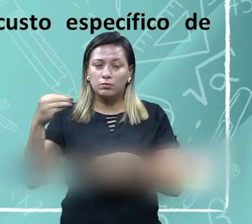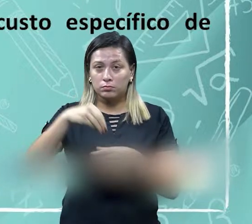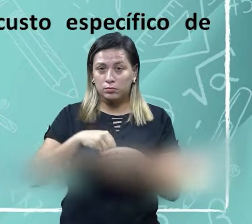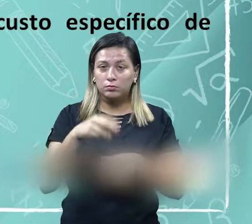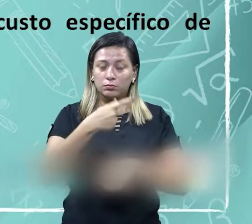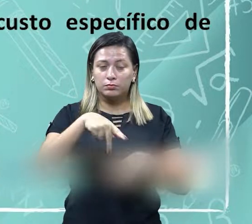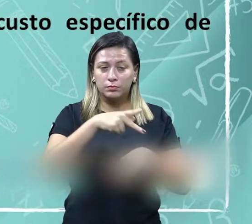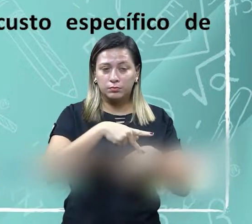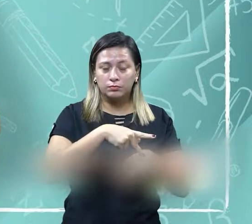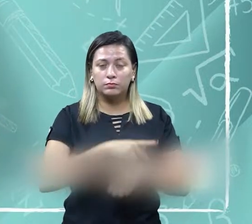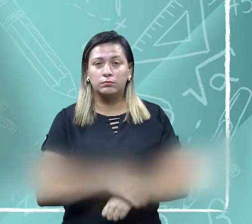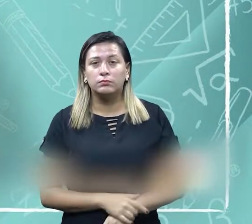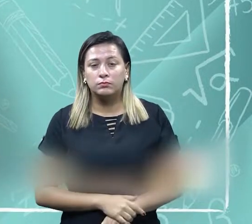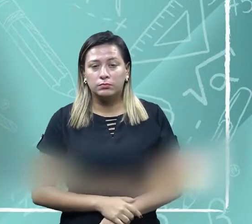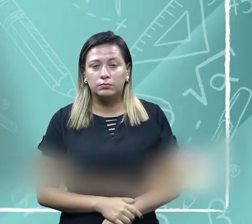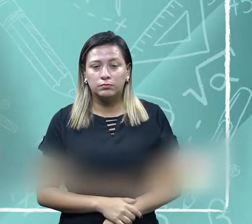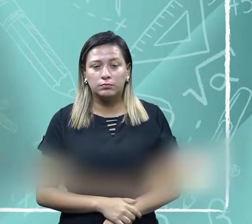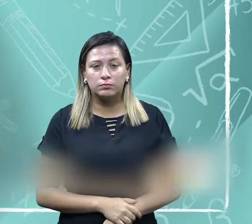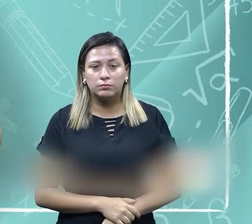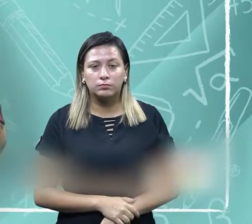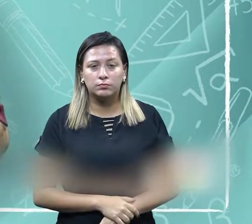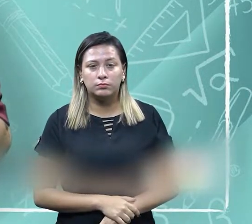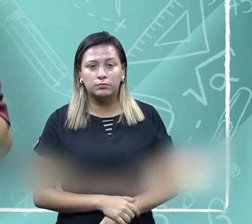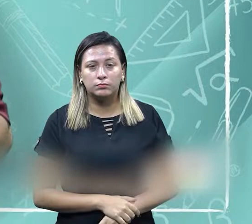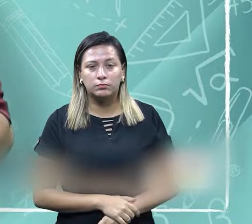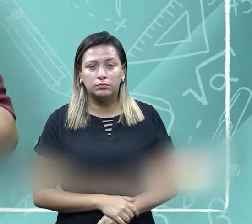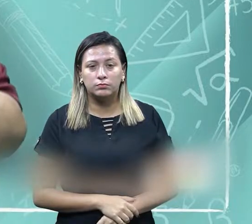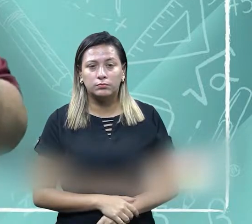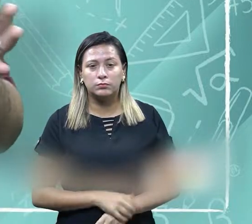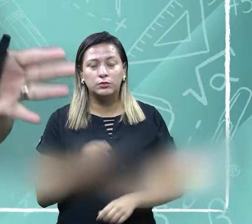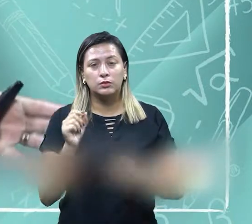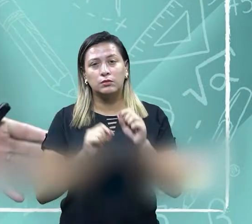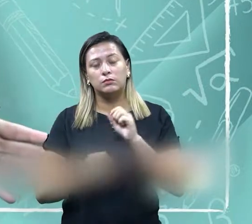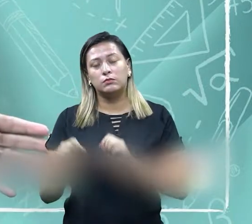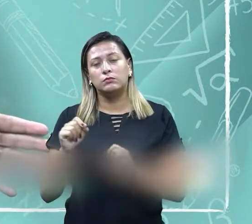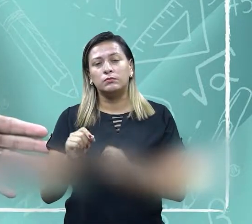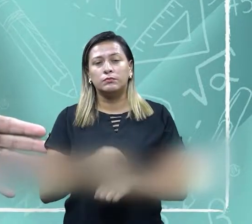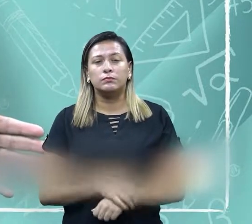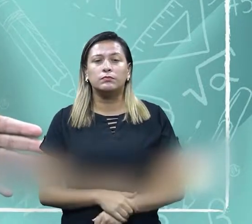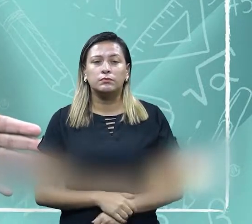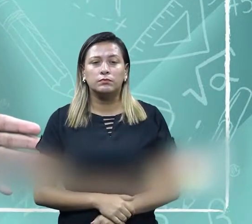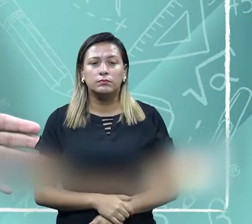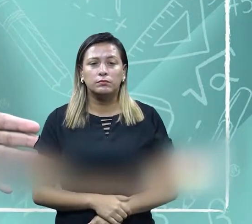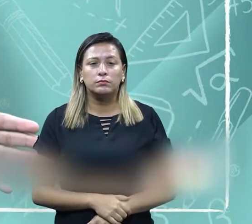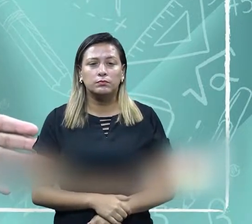fala do mercado interno, está se relacionando somente ao mercado